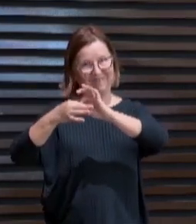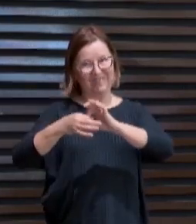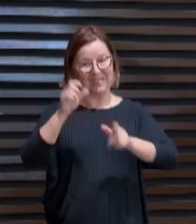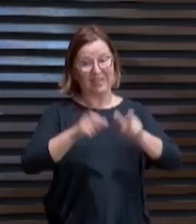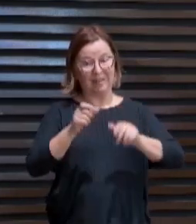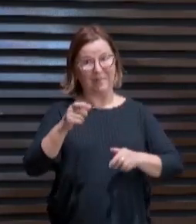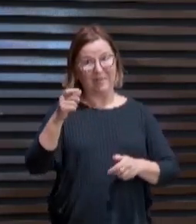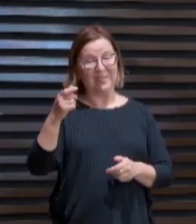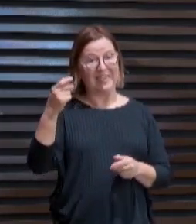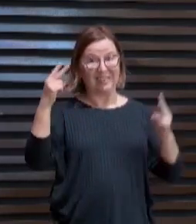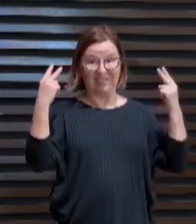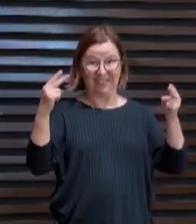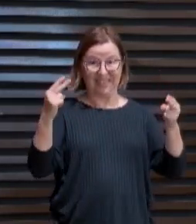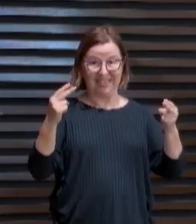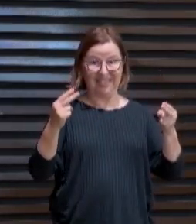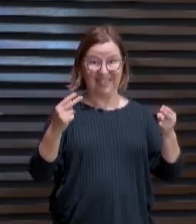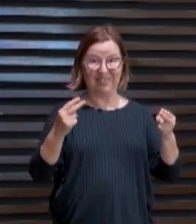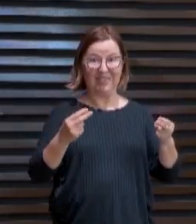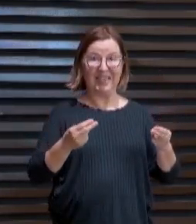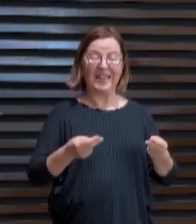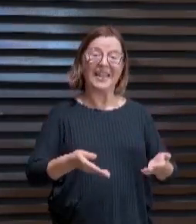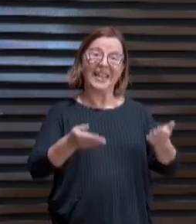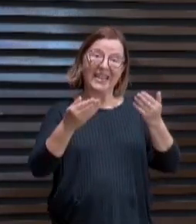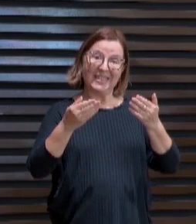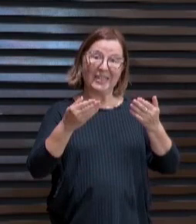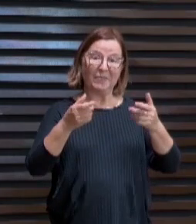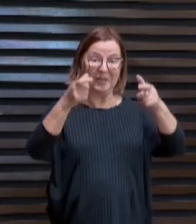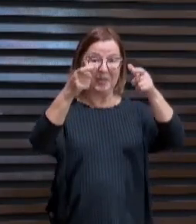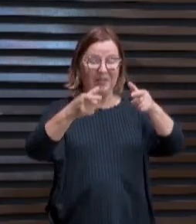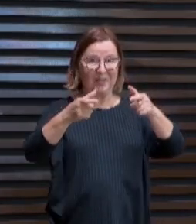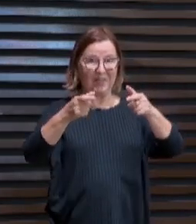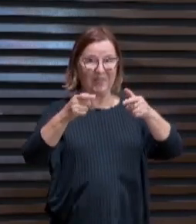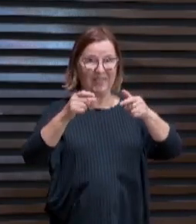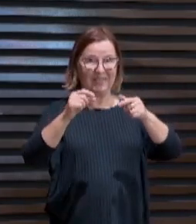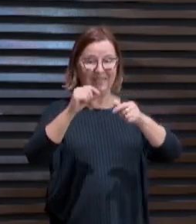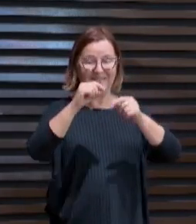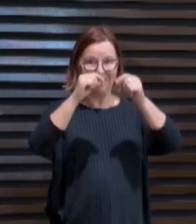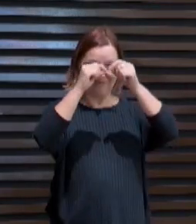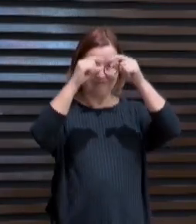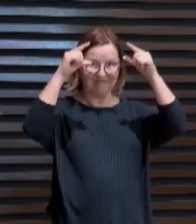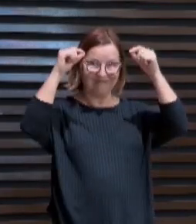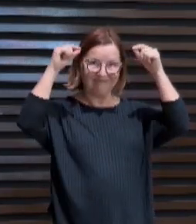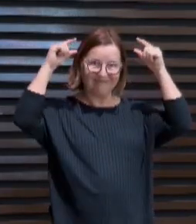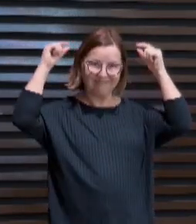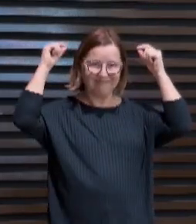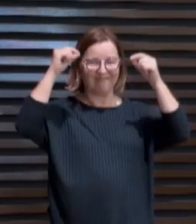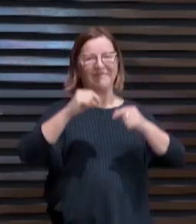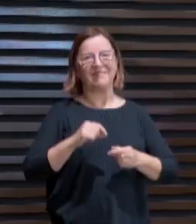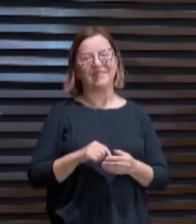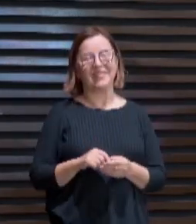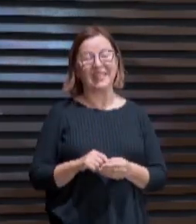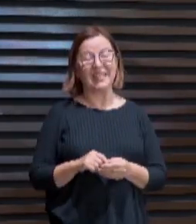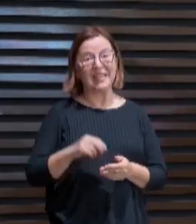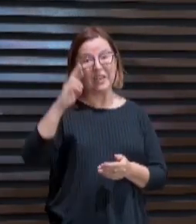né? Vocês sabem? Vocês já viram, né? Aquela coroa de louros, né? E o Senhor pega e diz assim, ser fiel